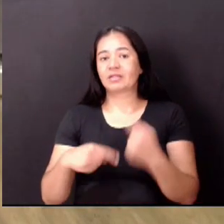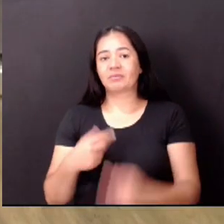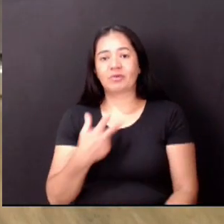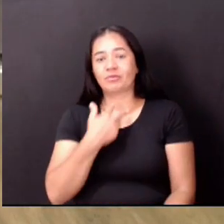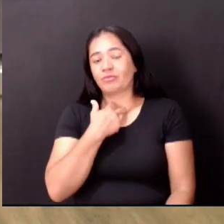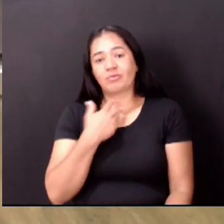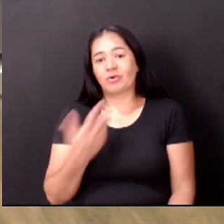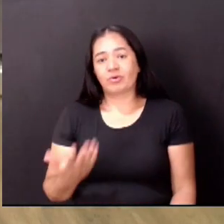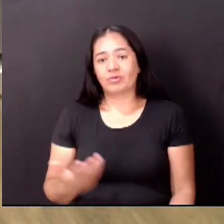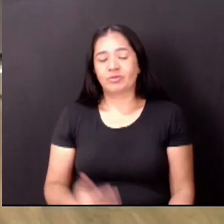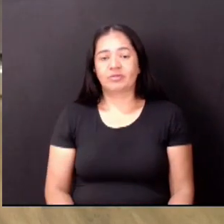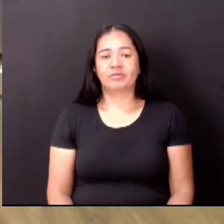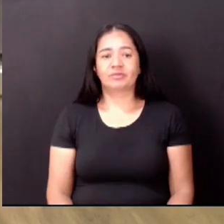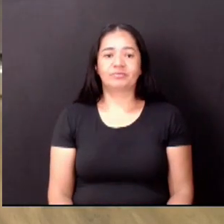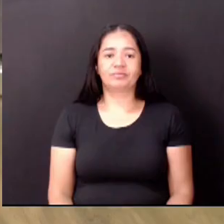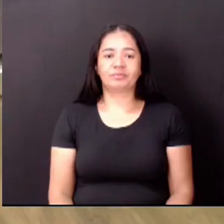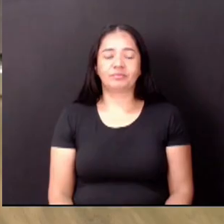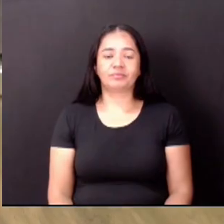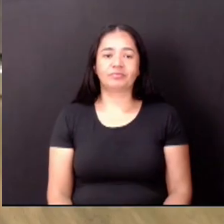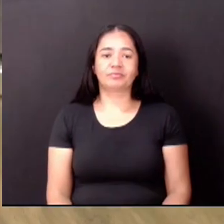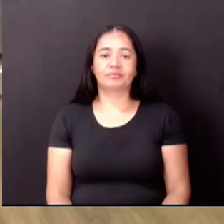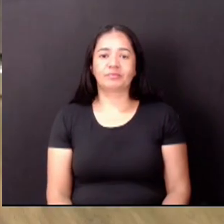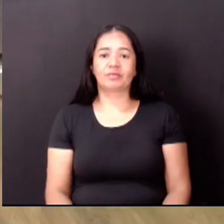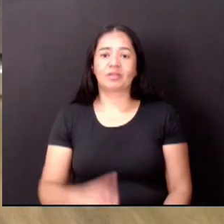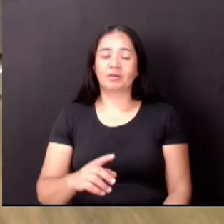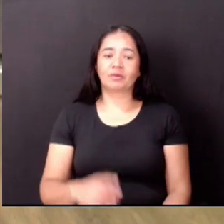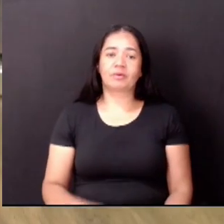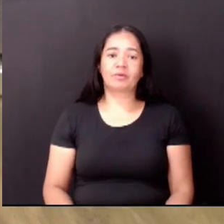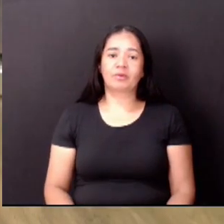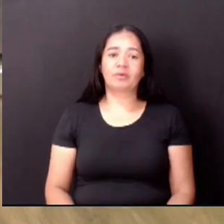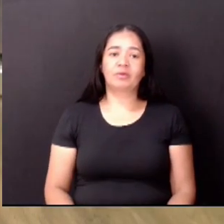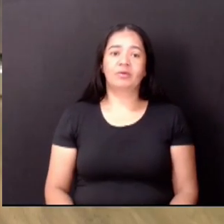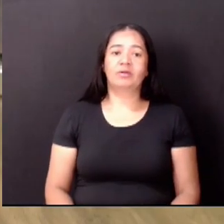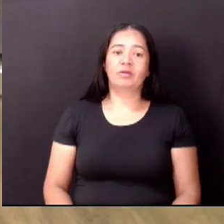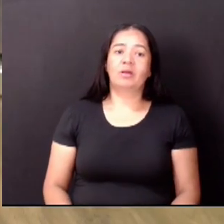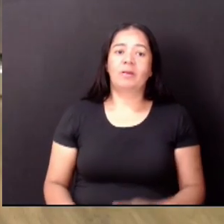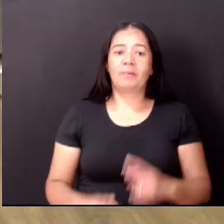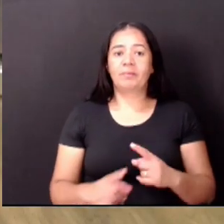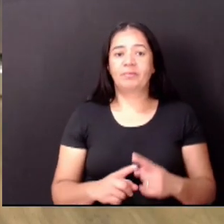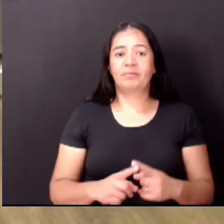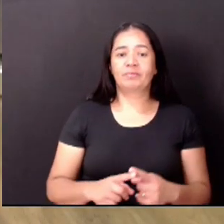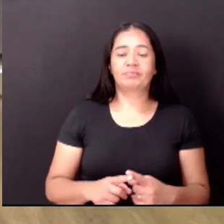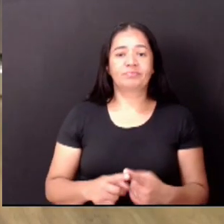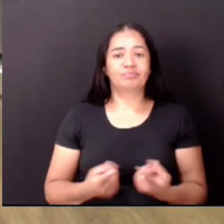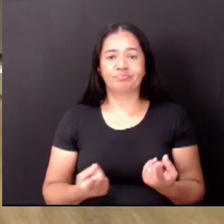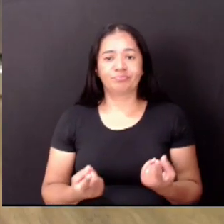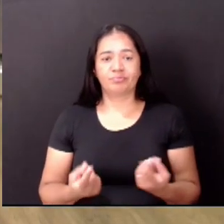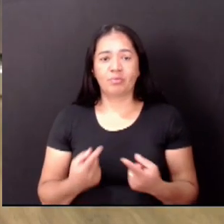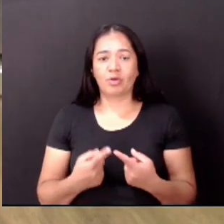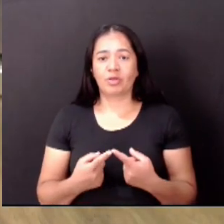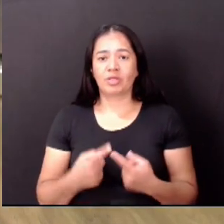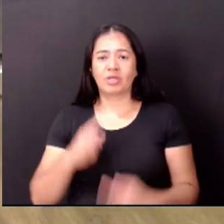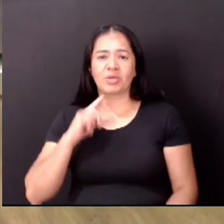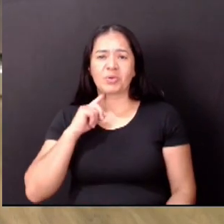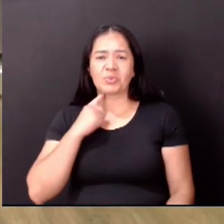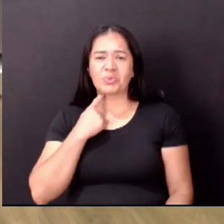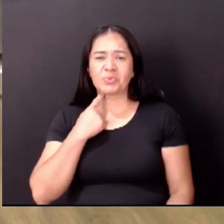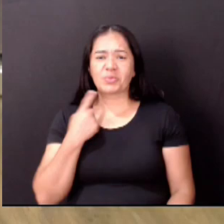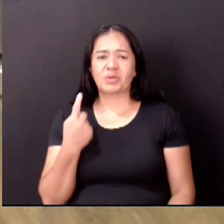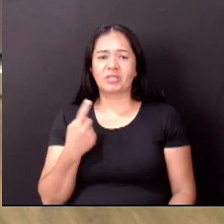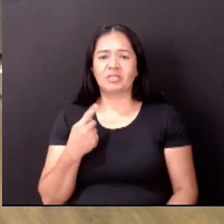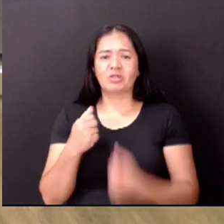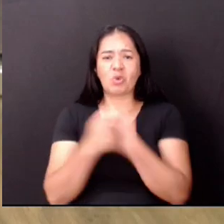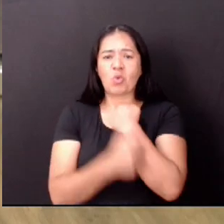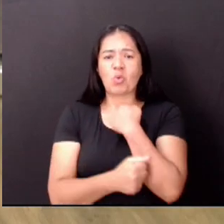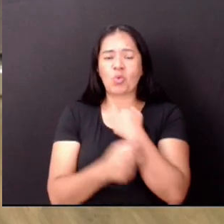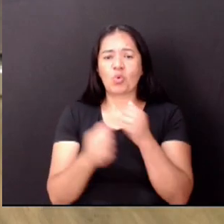Já está contaminado, inclusive, né? Até mesmo com o cocô do cachorro ali, que a gente pode jogar dentro do saquinho